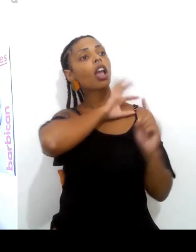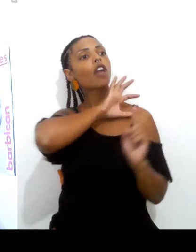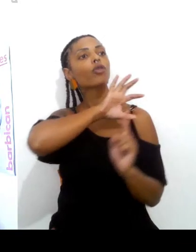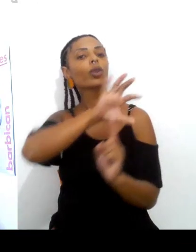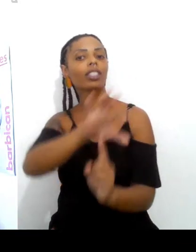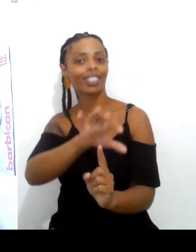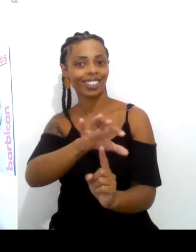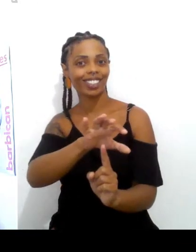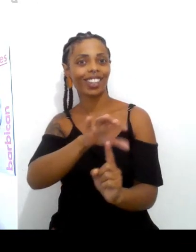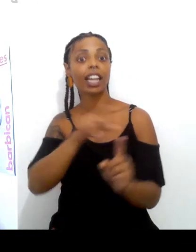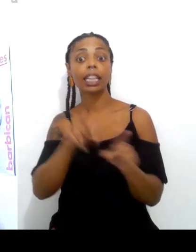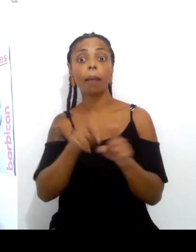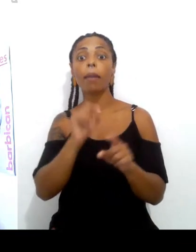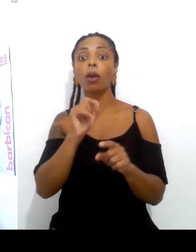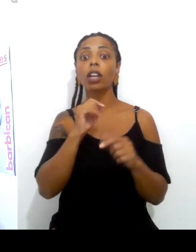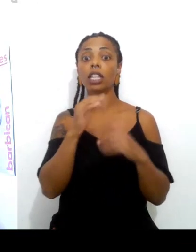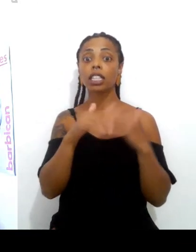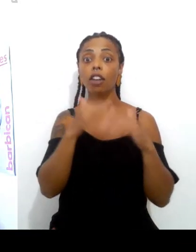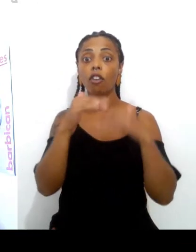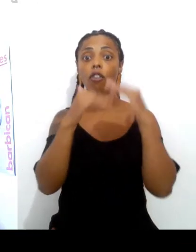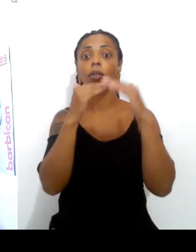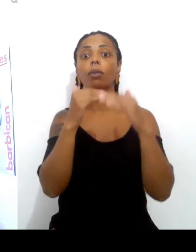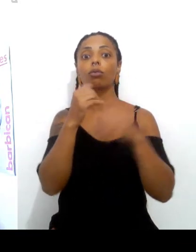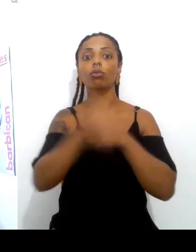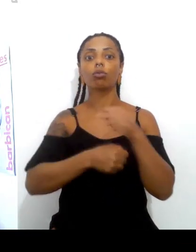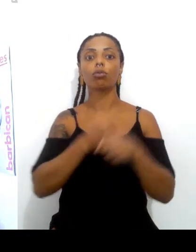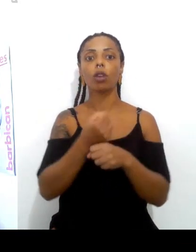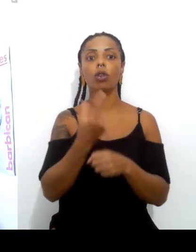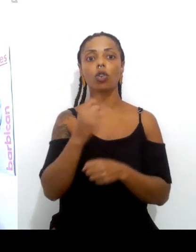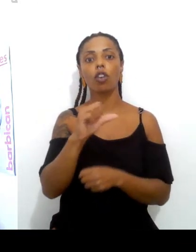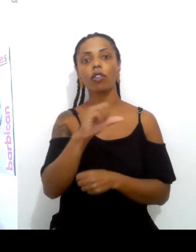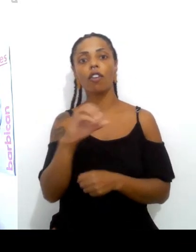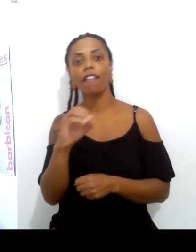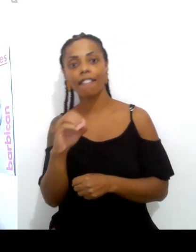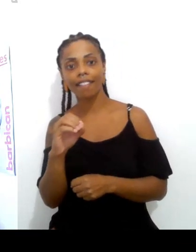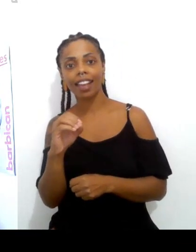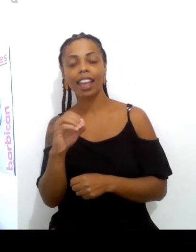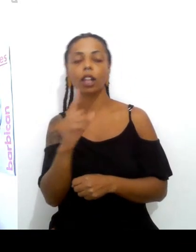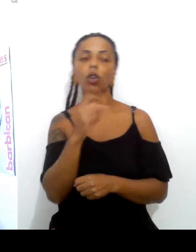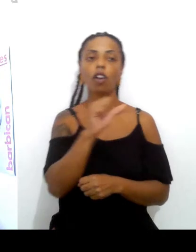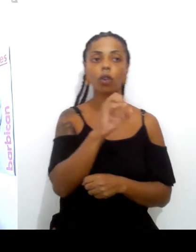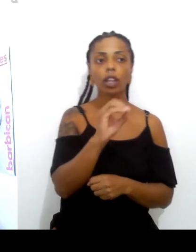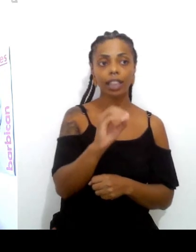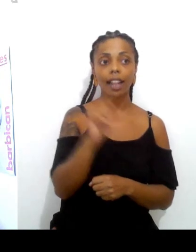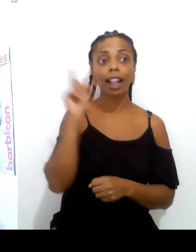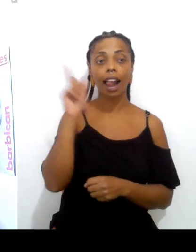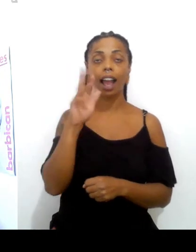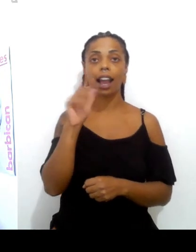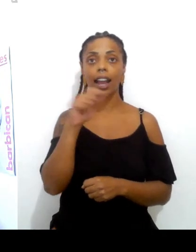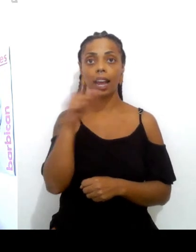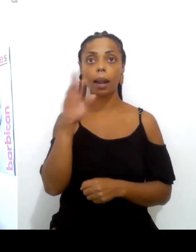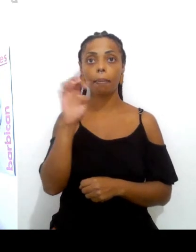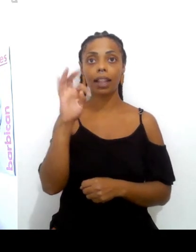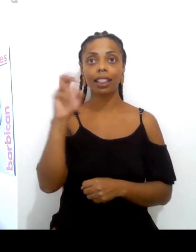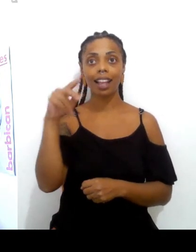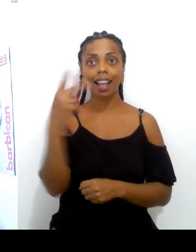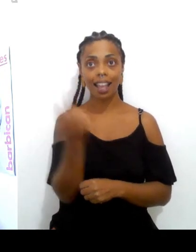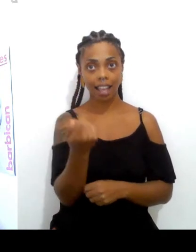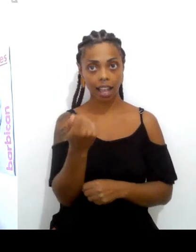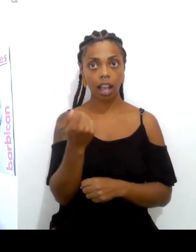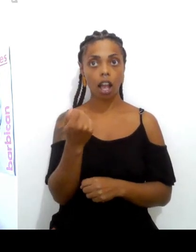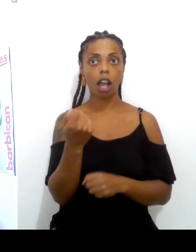aconteceram nos anos 90 e 90 na grã-bretanha do ponto de vista da sexualidade provavelmente